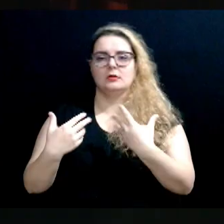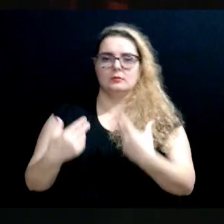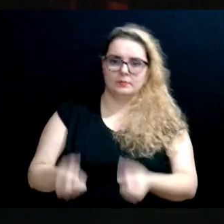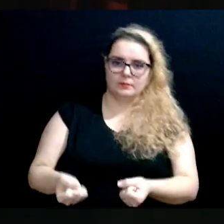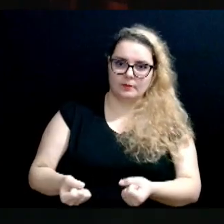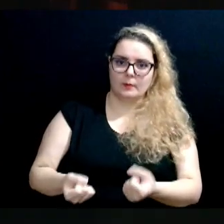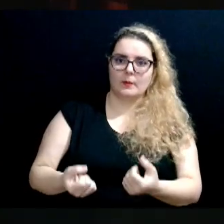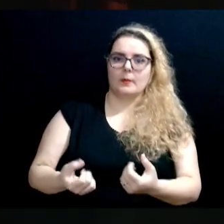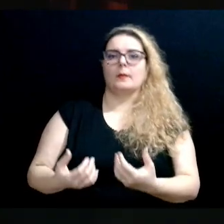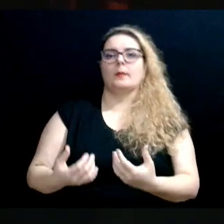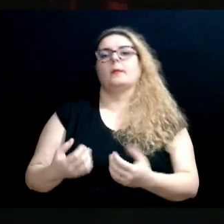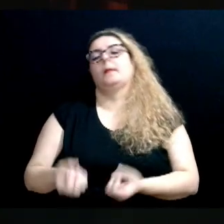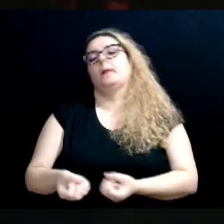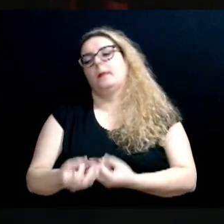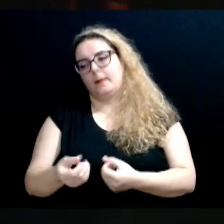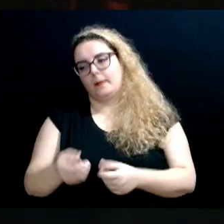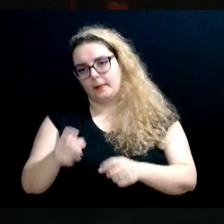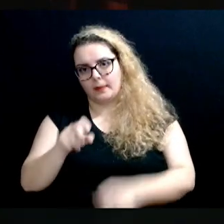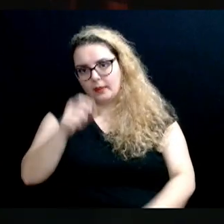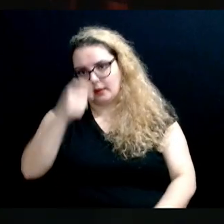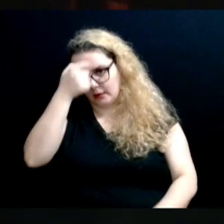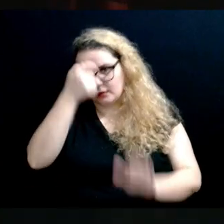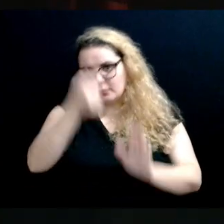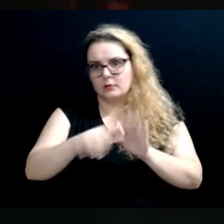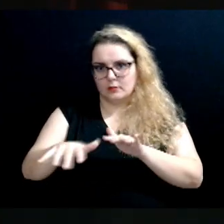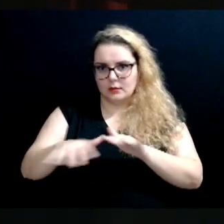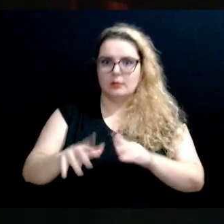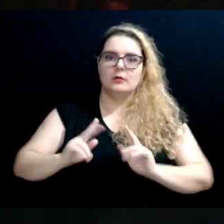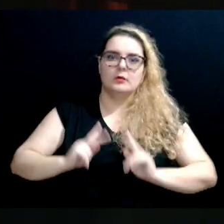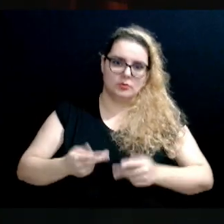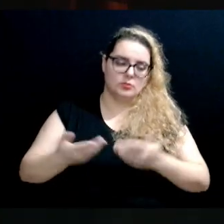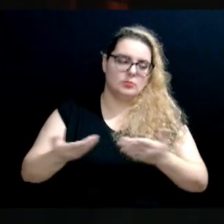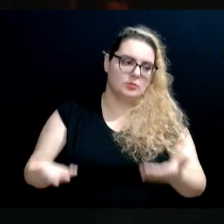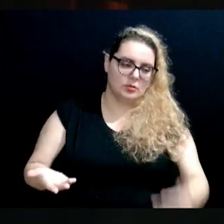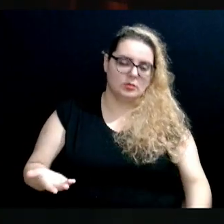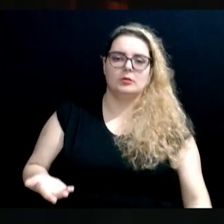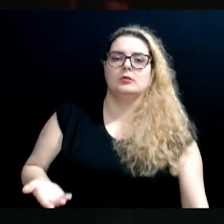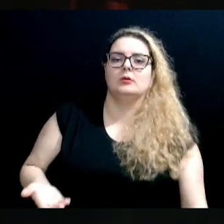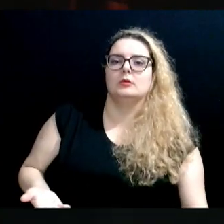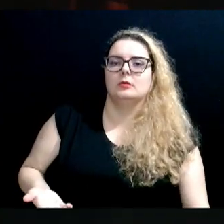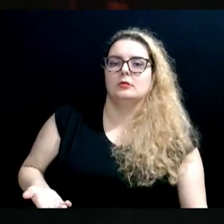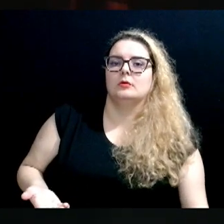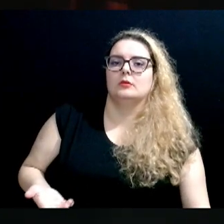gente continuar fazendo o movimento humano, né, para que as coisas saiam da